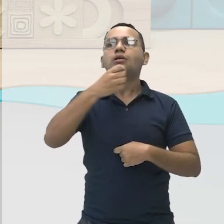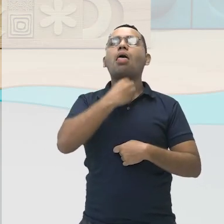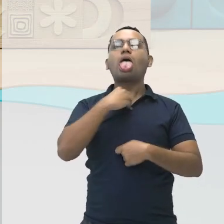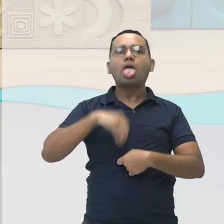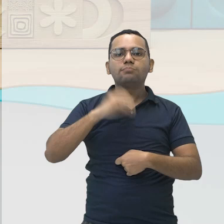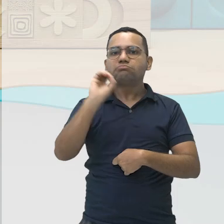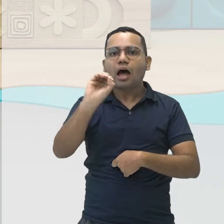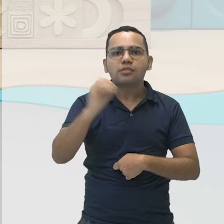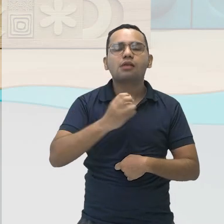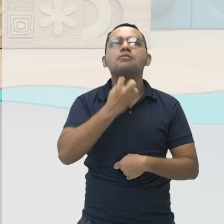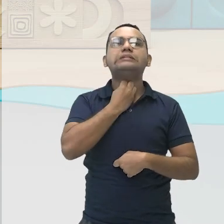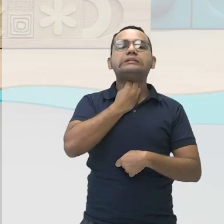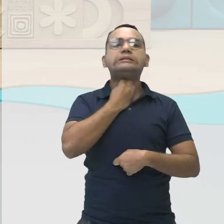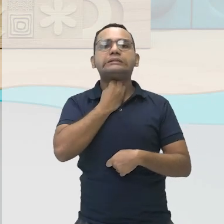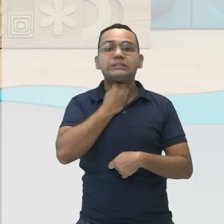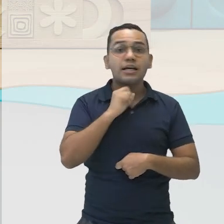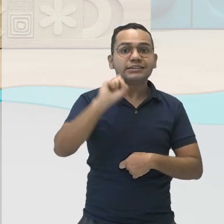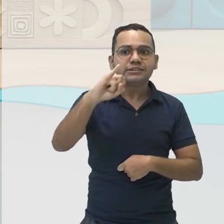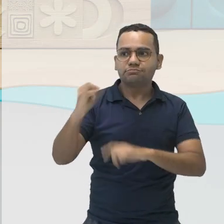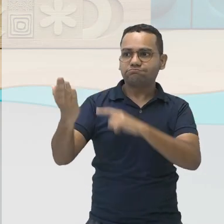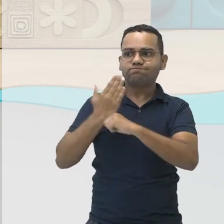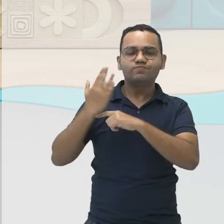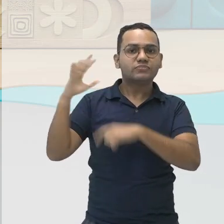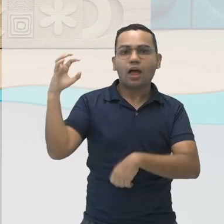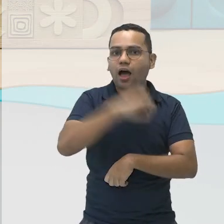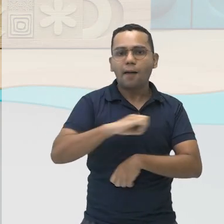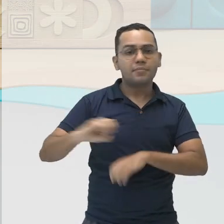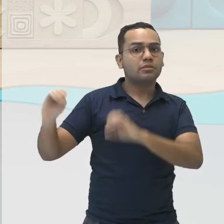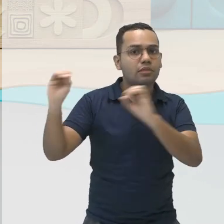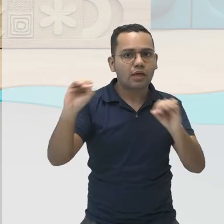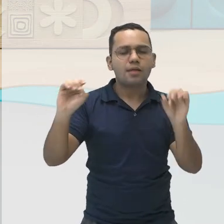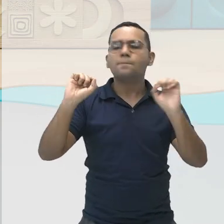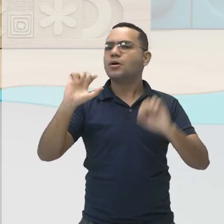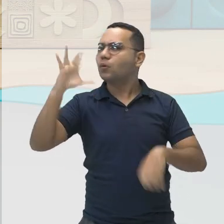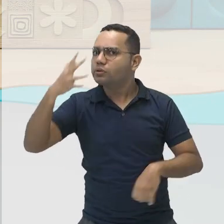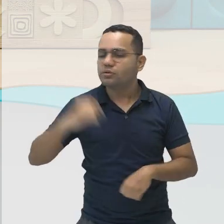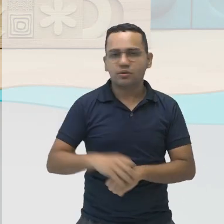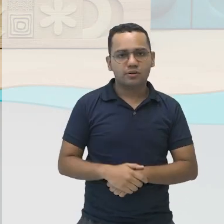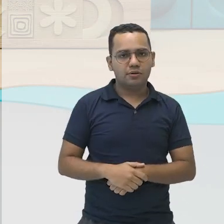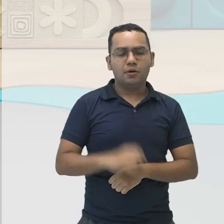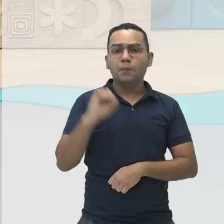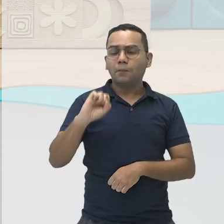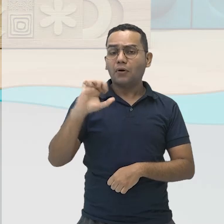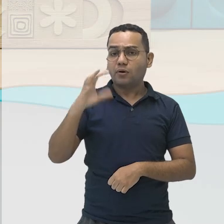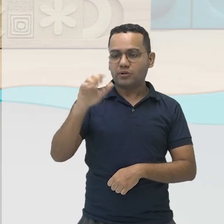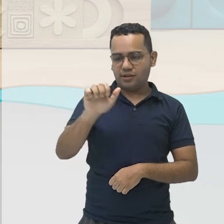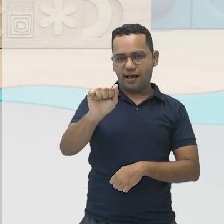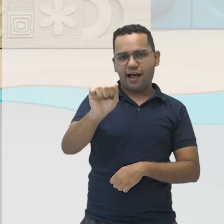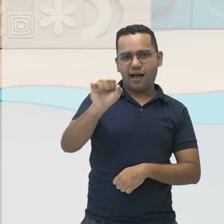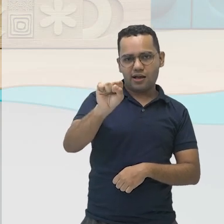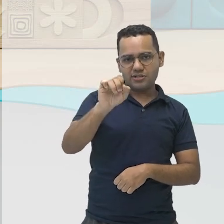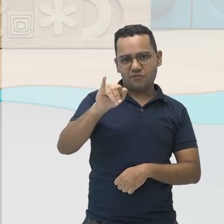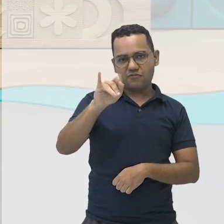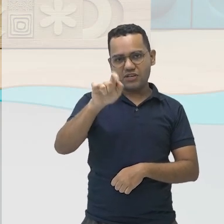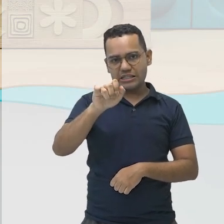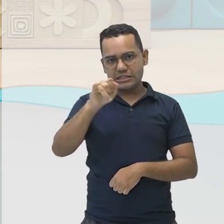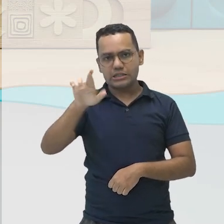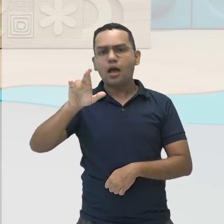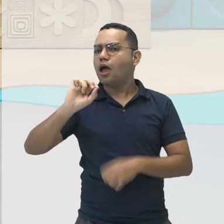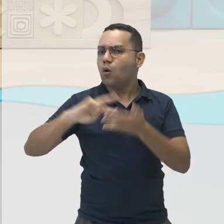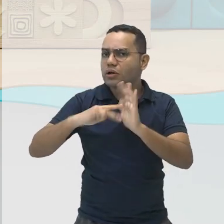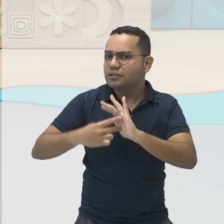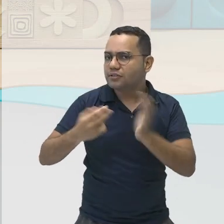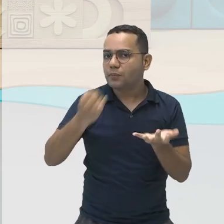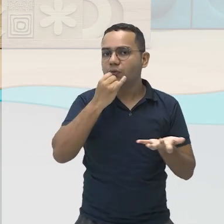for socorrida rápido, ela vai poder ficar sem oxigênio, que é chamado ali o processo de asfixia. E